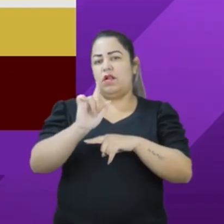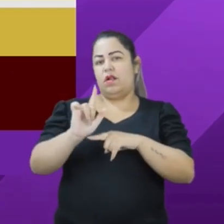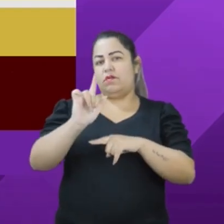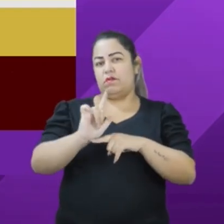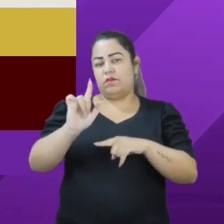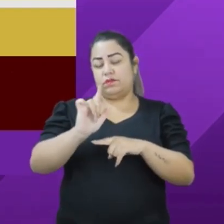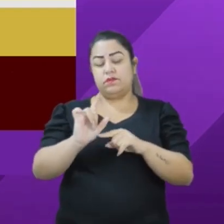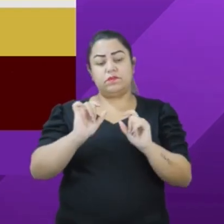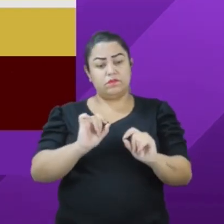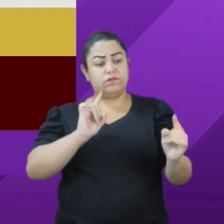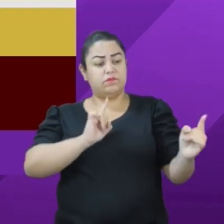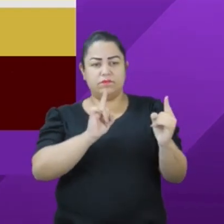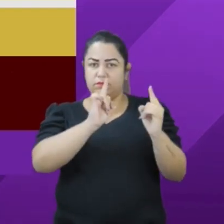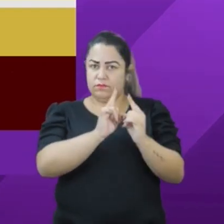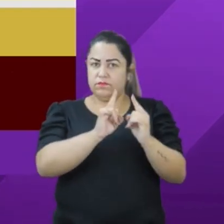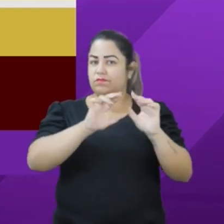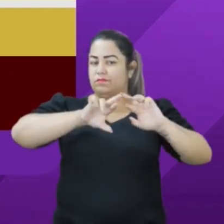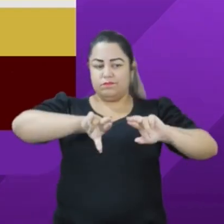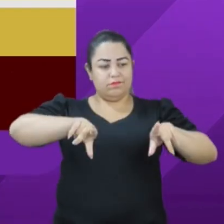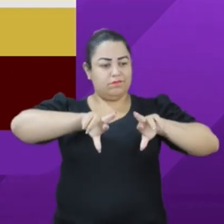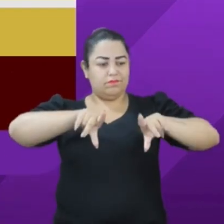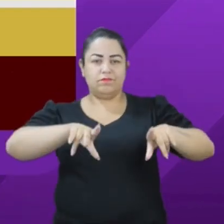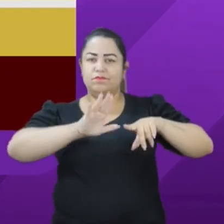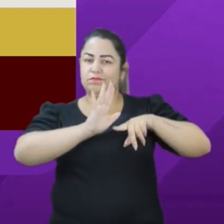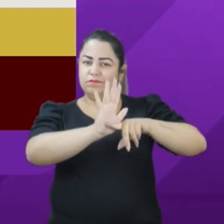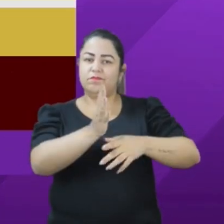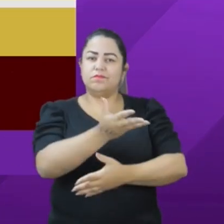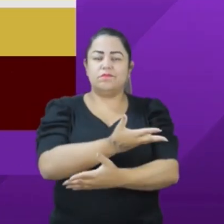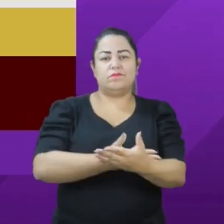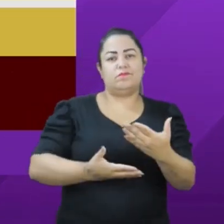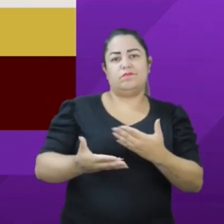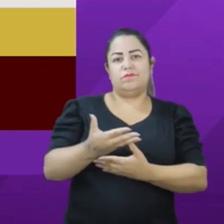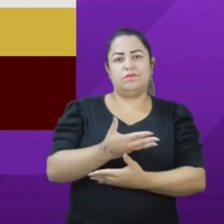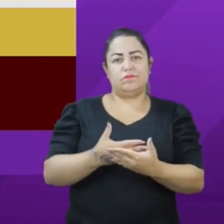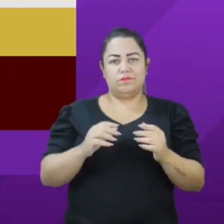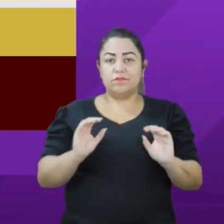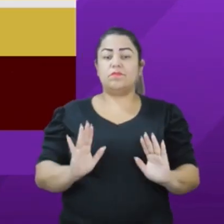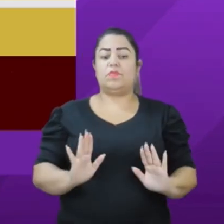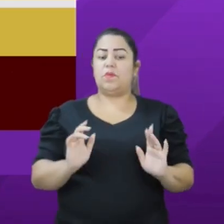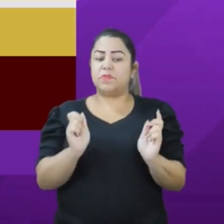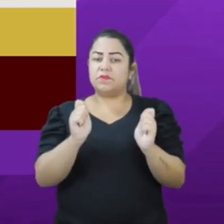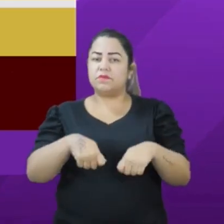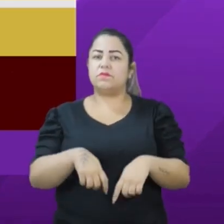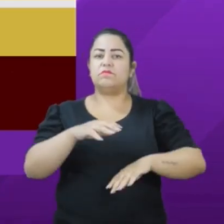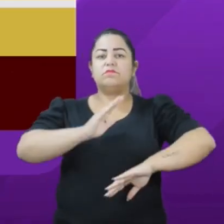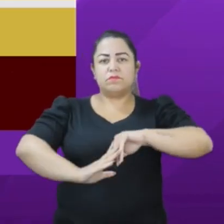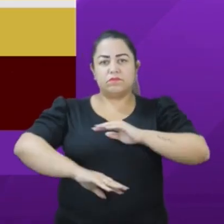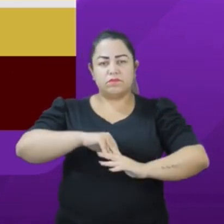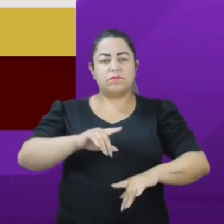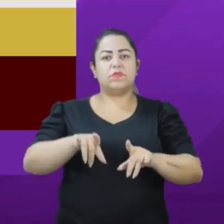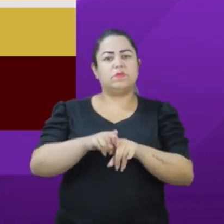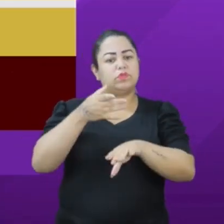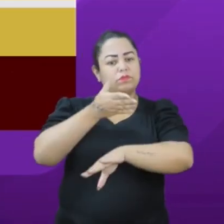fazer com que o atendimento seja diferente, acolhedor e não revitimize, né? A gente precisa que os profissionais tenham